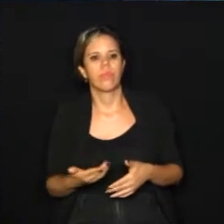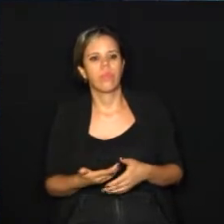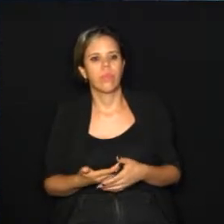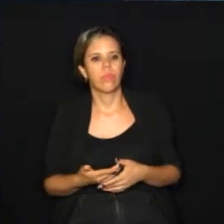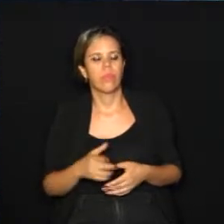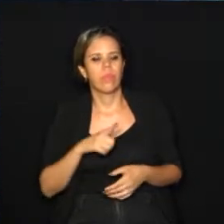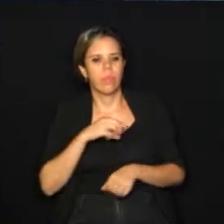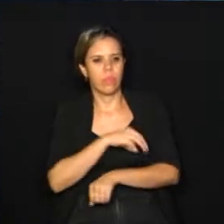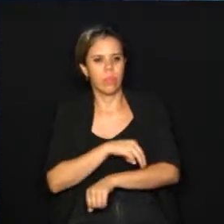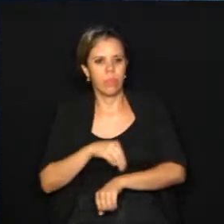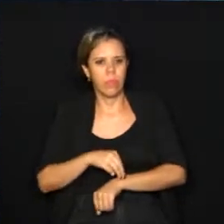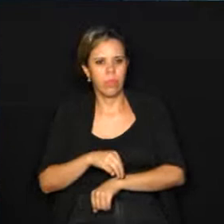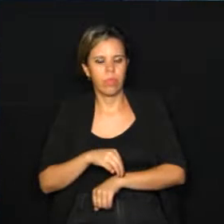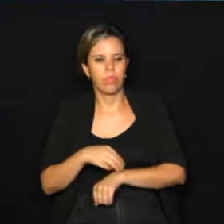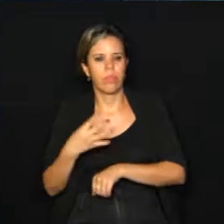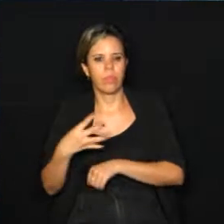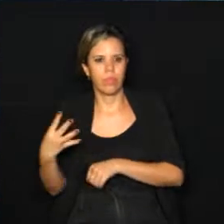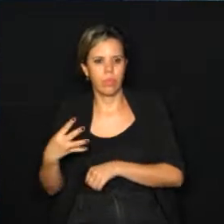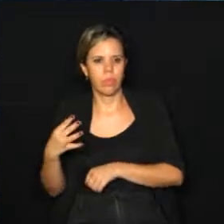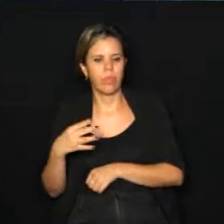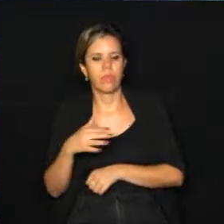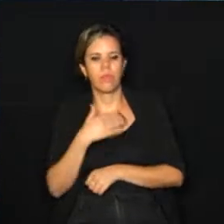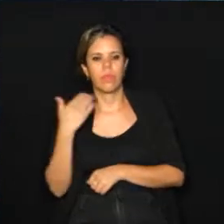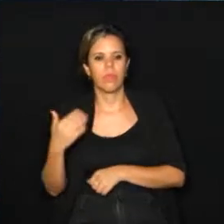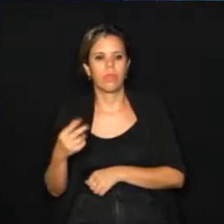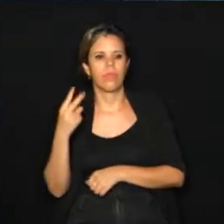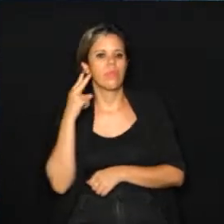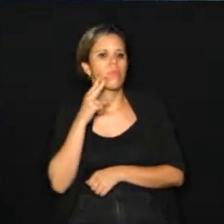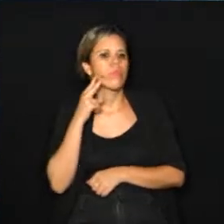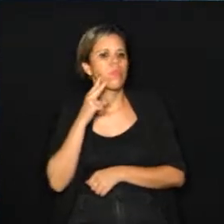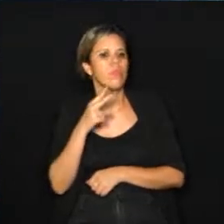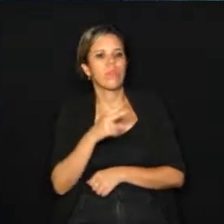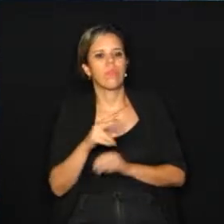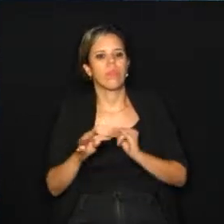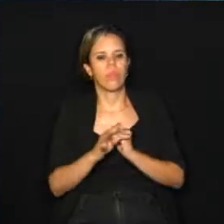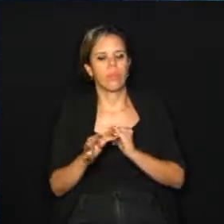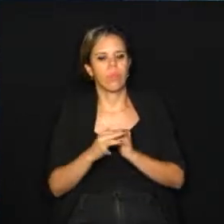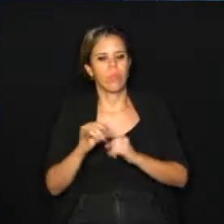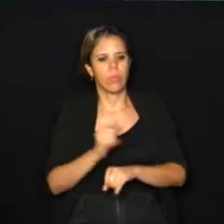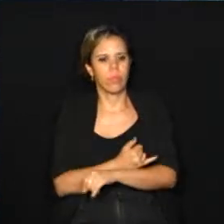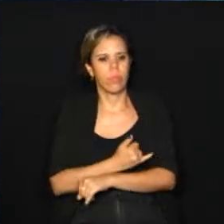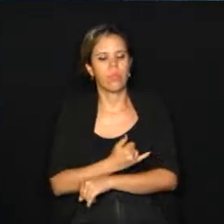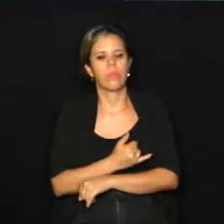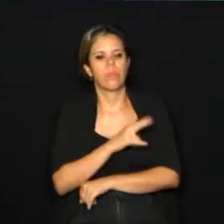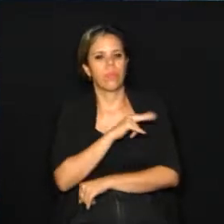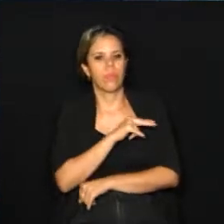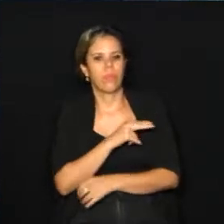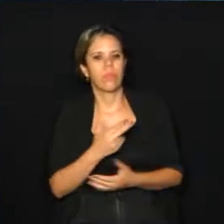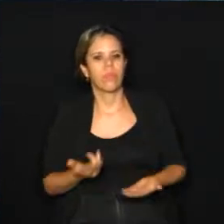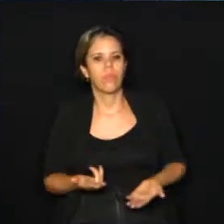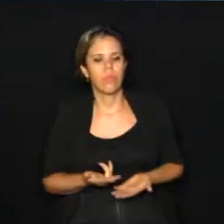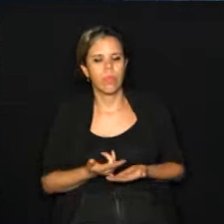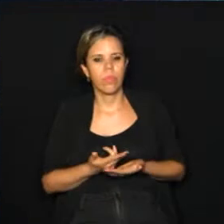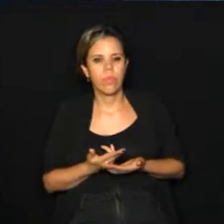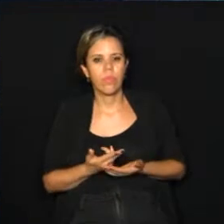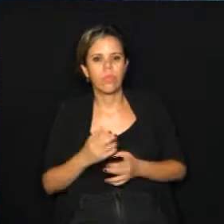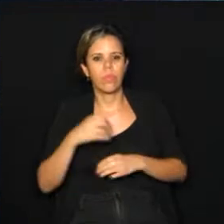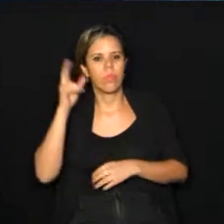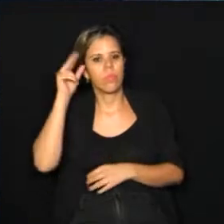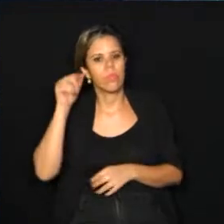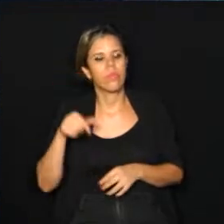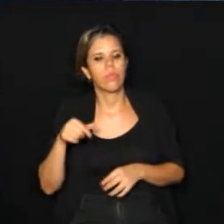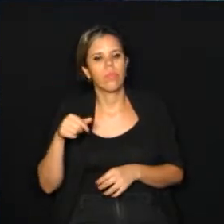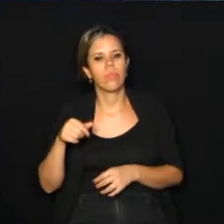nós temos Montemor com 44 óbitos, Vinhedo, Itatiba, Jaguariúna, Arthur Nogueira, Engenheiro